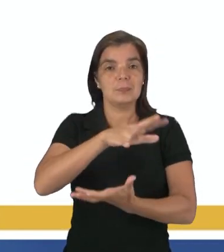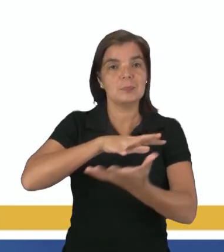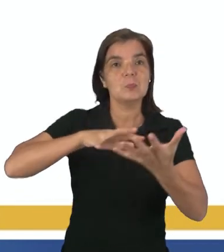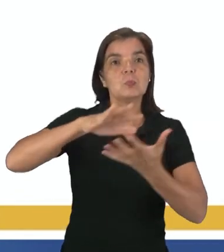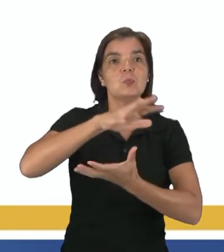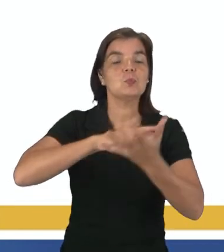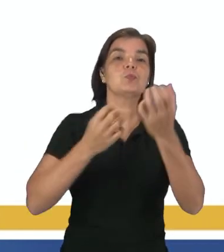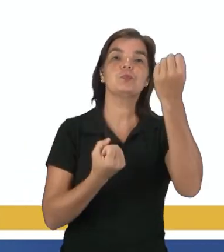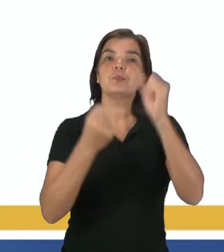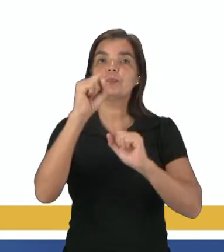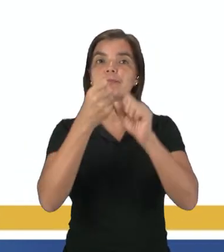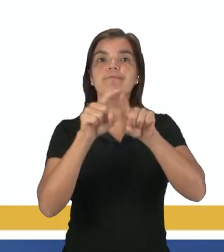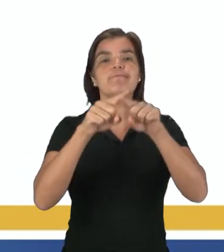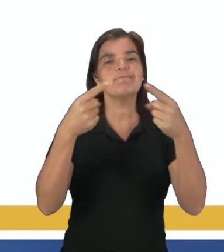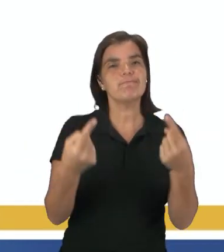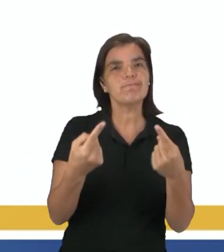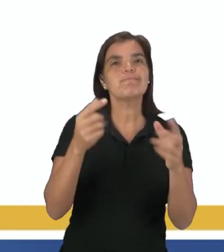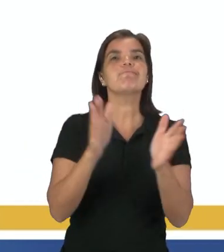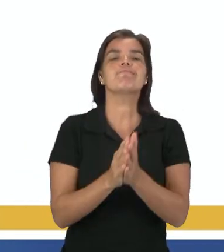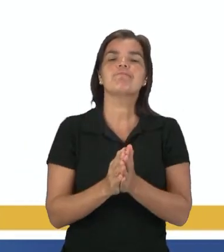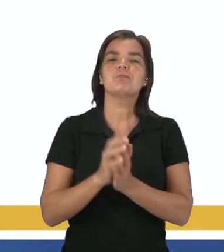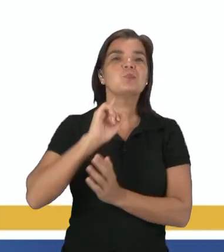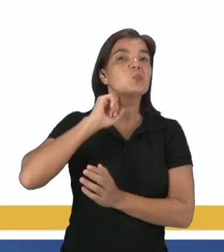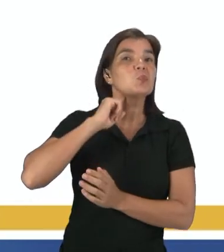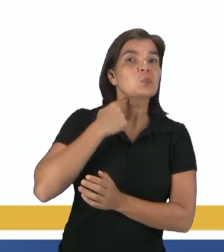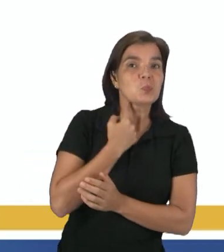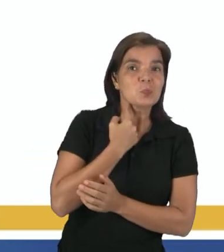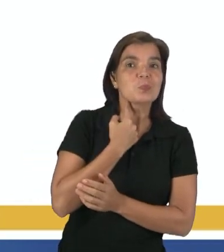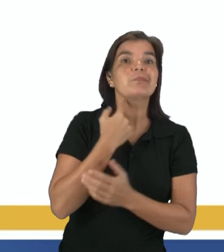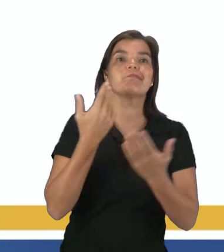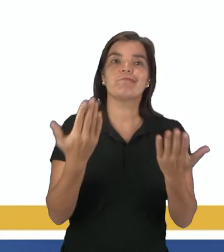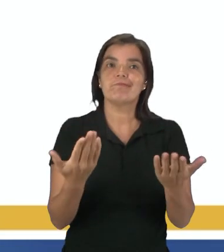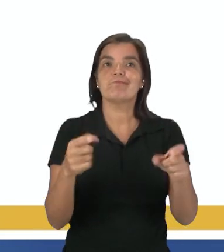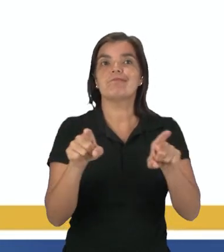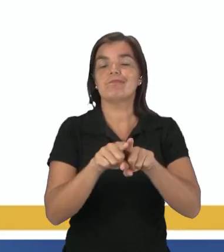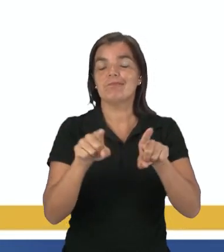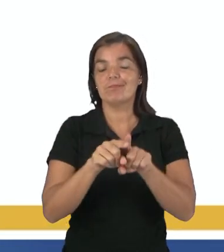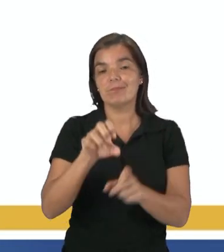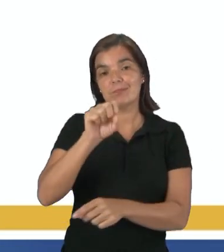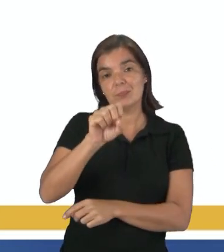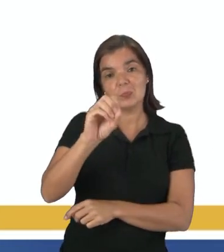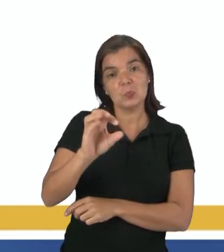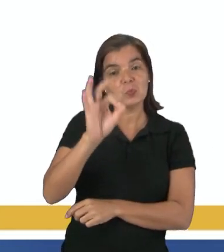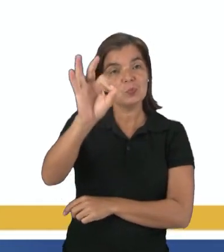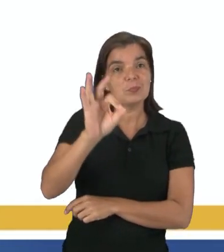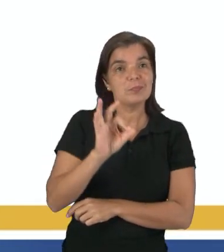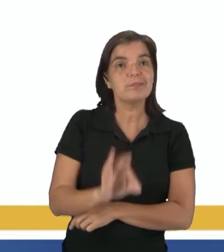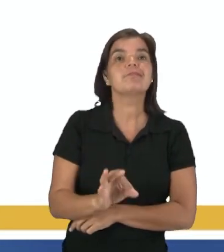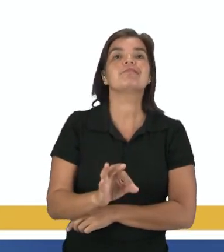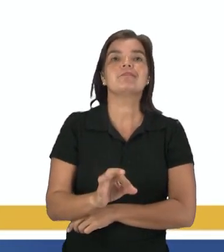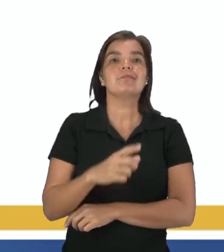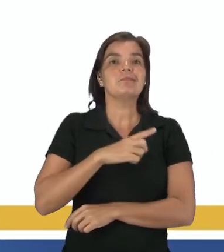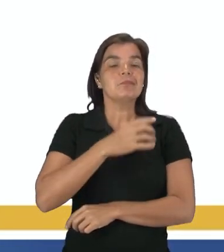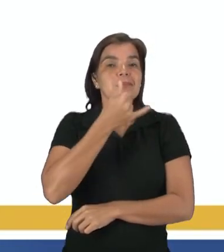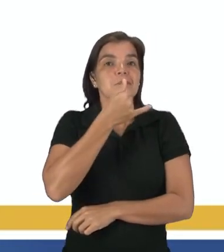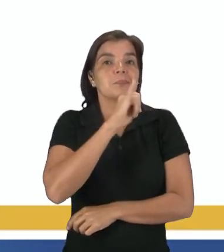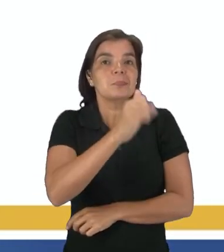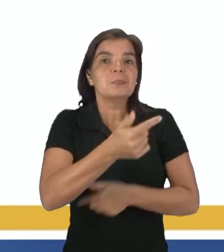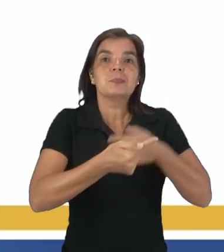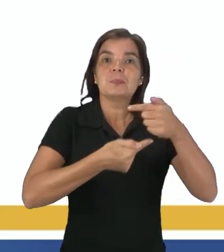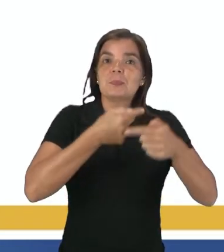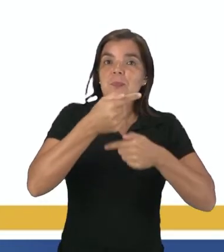terceira revolução industrial. Apesar de ser altamente poluidora, ou seja, uma fonte não renovável, essa matriz responde